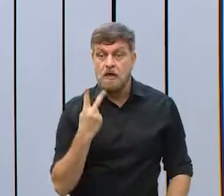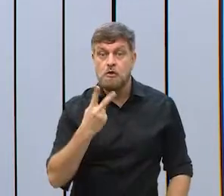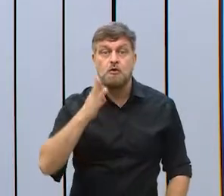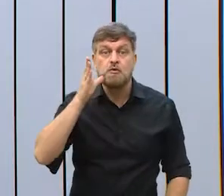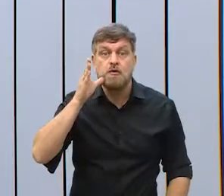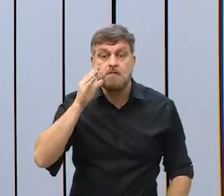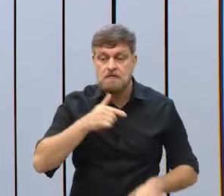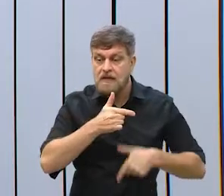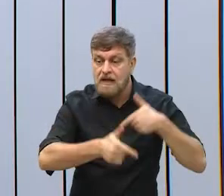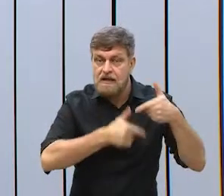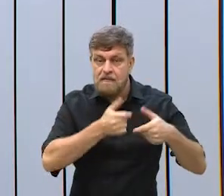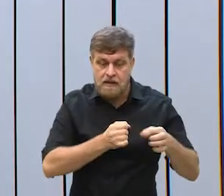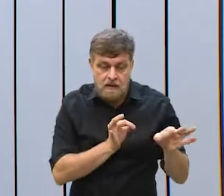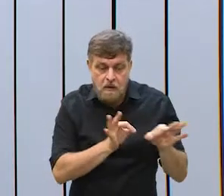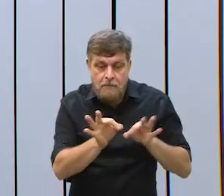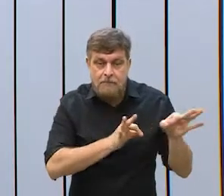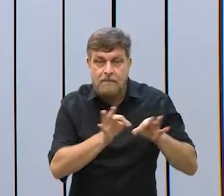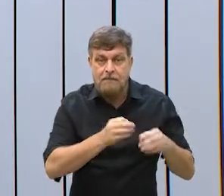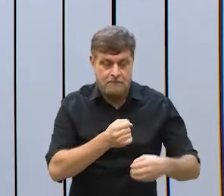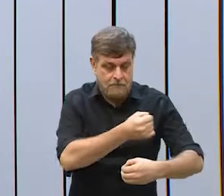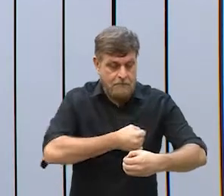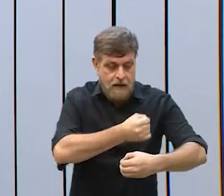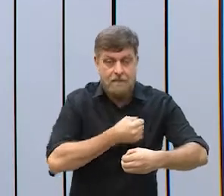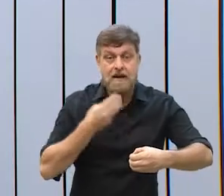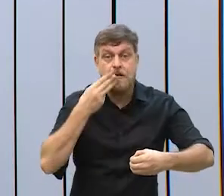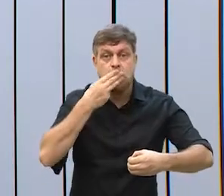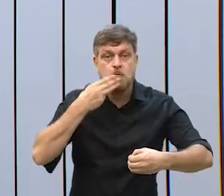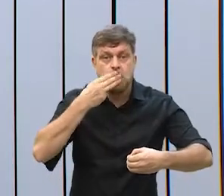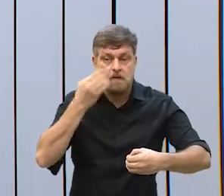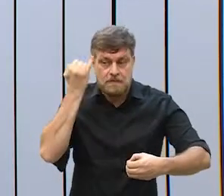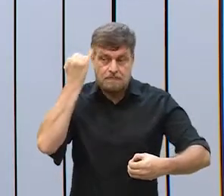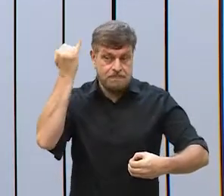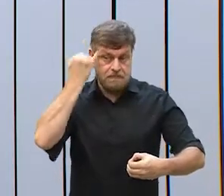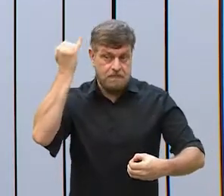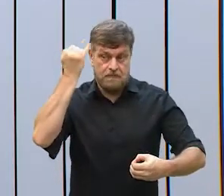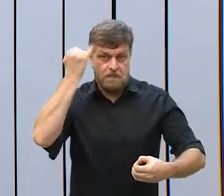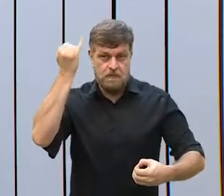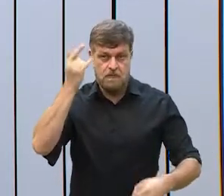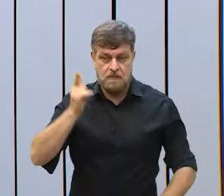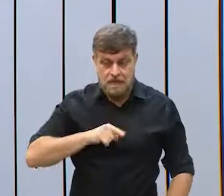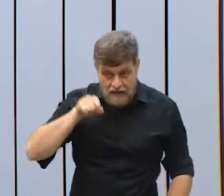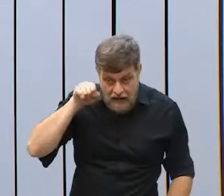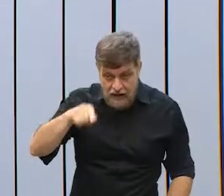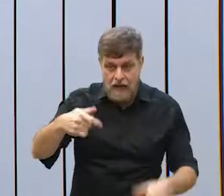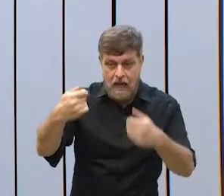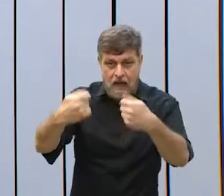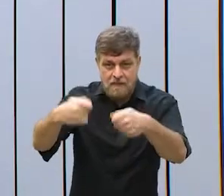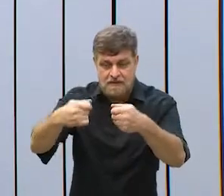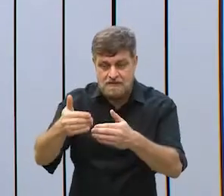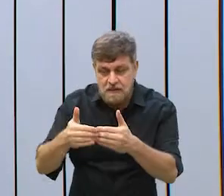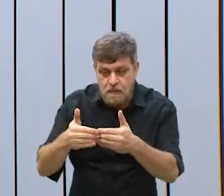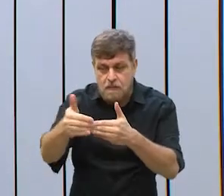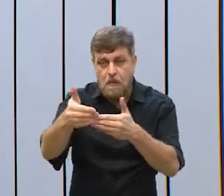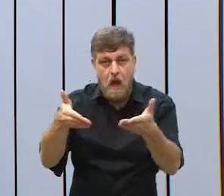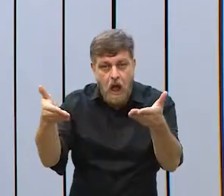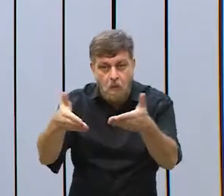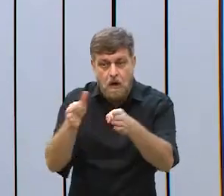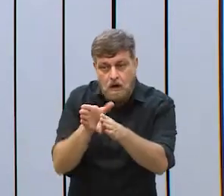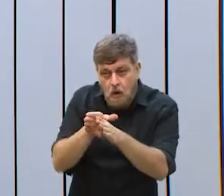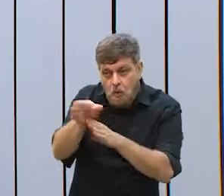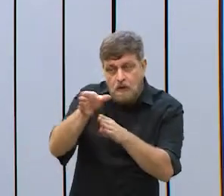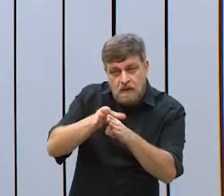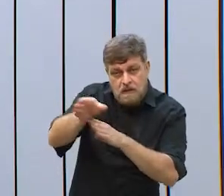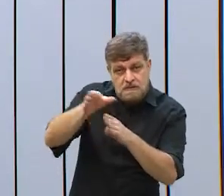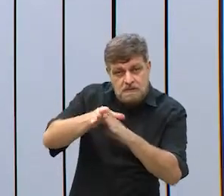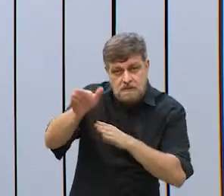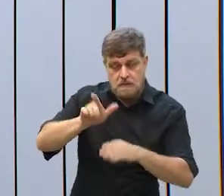funcionárias trabalhando. Então, é a criatividade. Mas ela precisa, a partir de agora, de uma